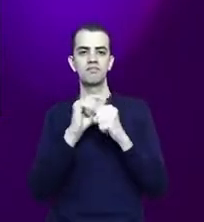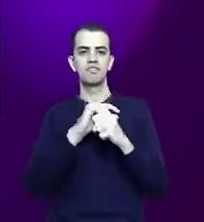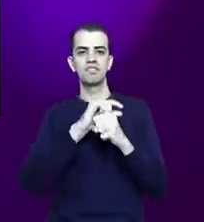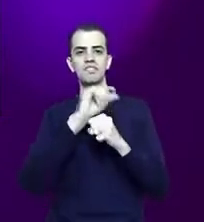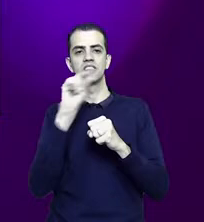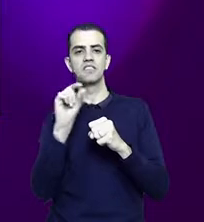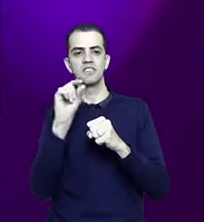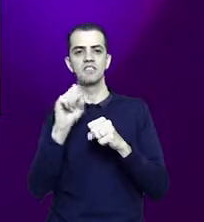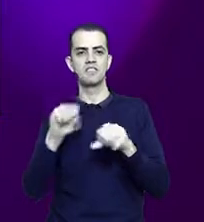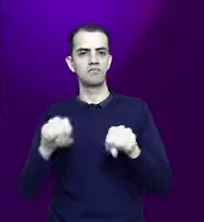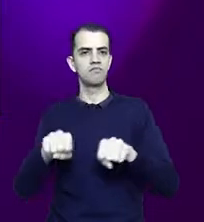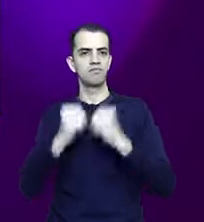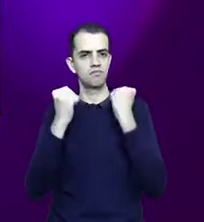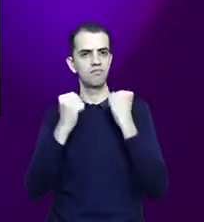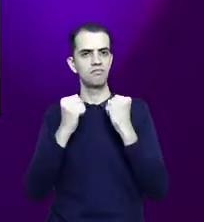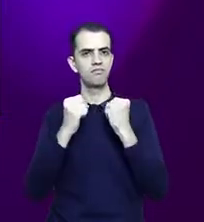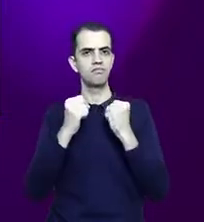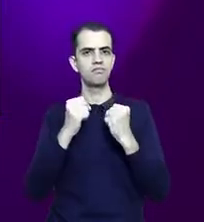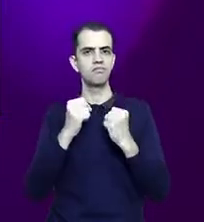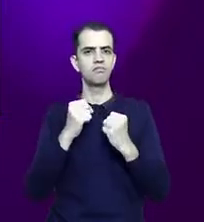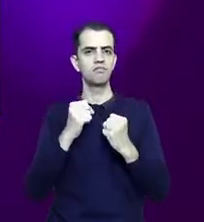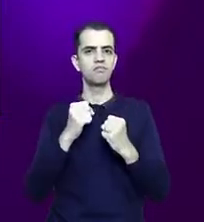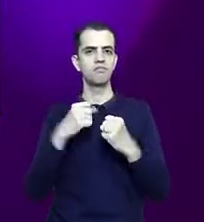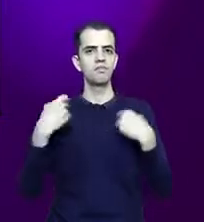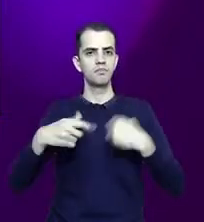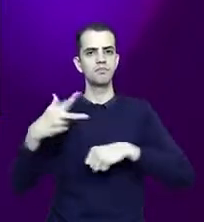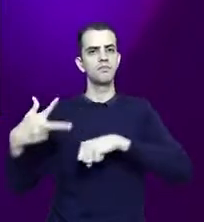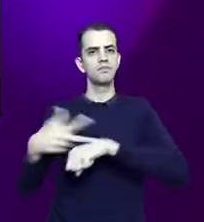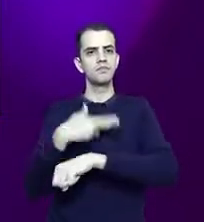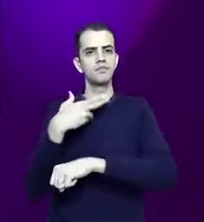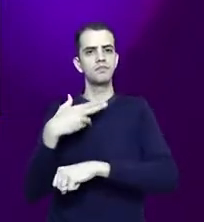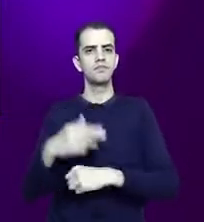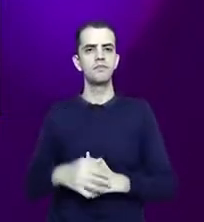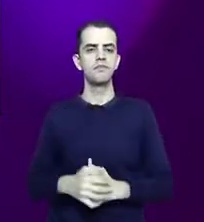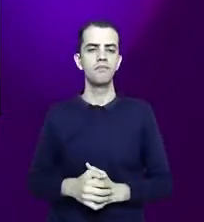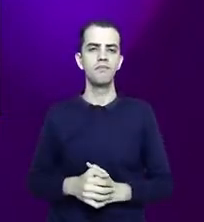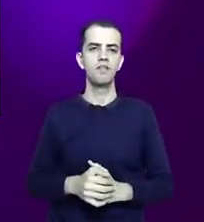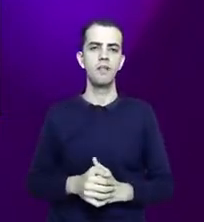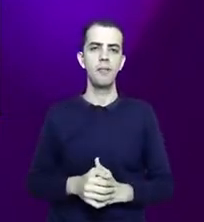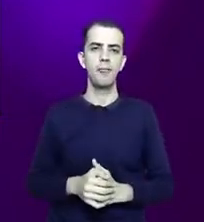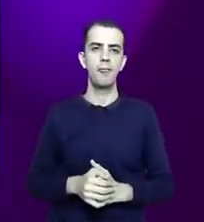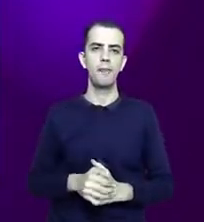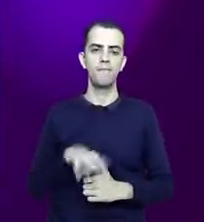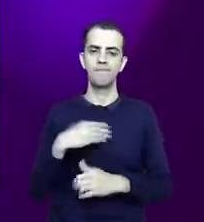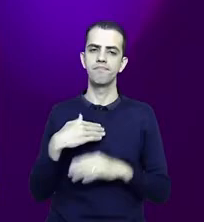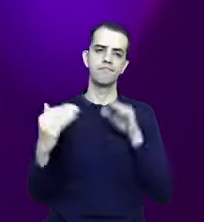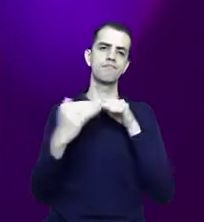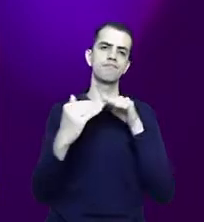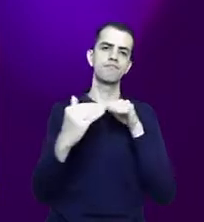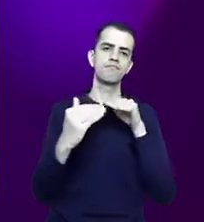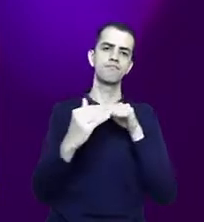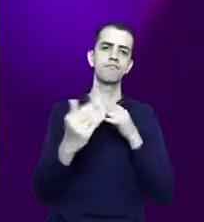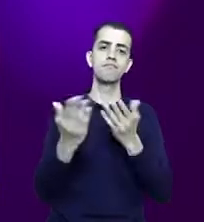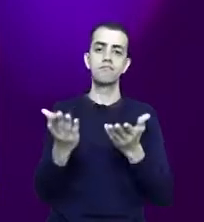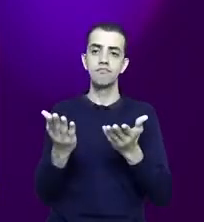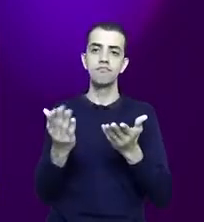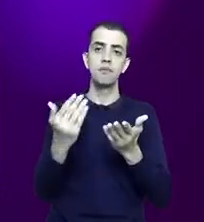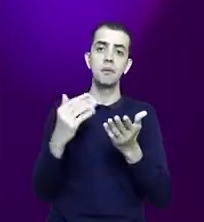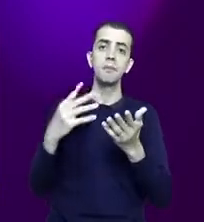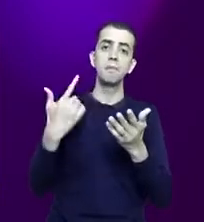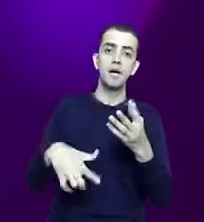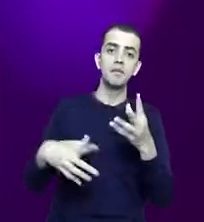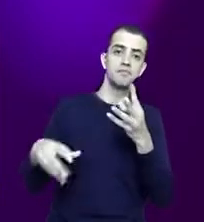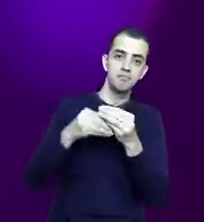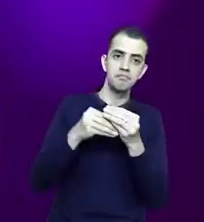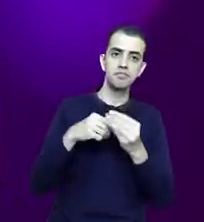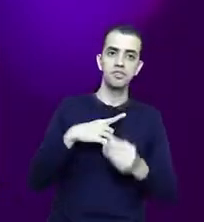trata-se de uma fratura, né, de tratamento cirúrgico. Concorda aí, doutor Buendia? Tem alguma coisa mais a acrescentar